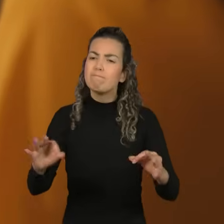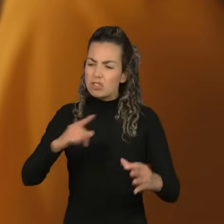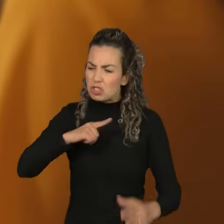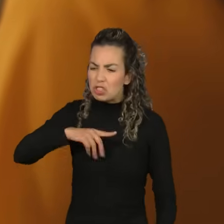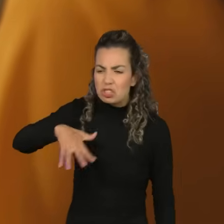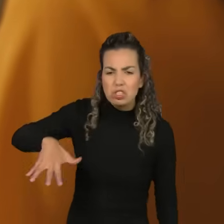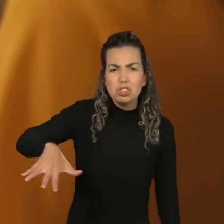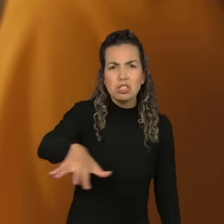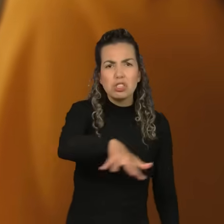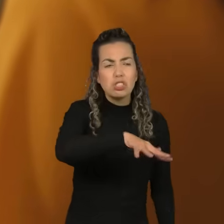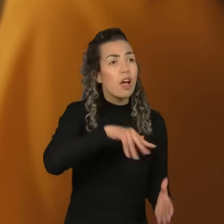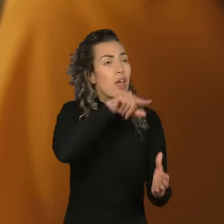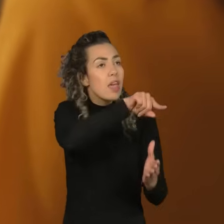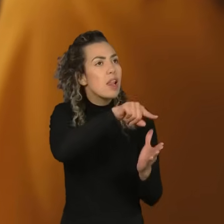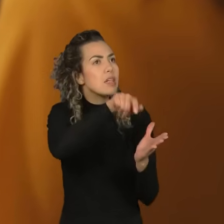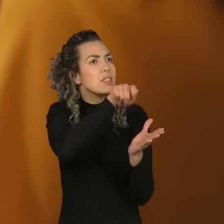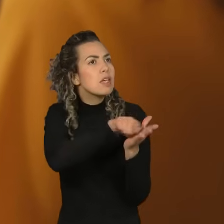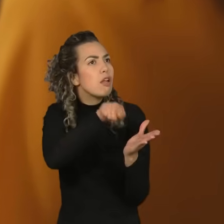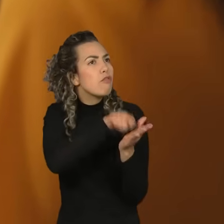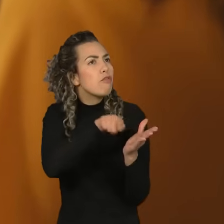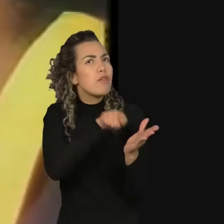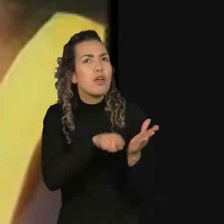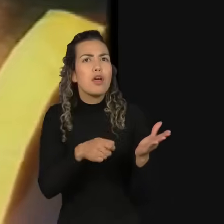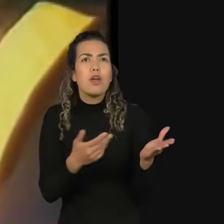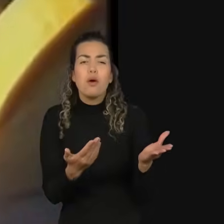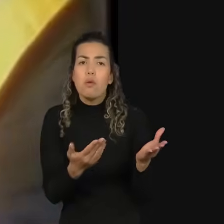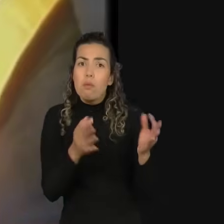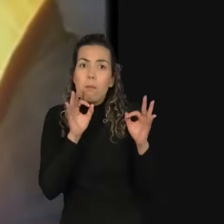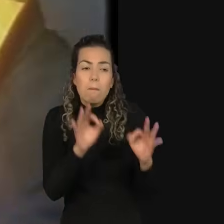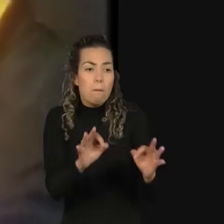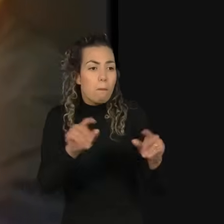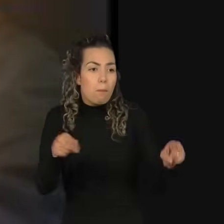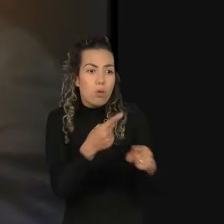Eu acho que ele escreveu o nome dele na história da música popular brasileira.